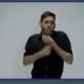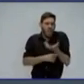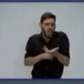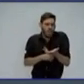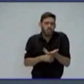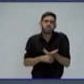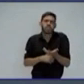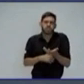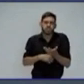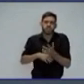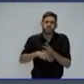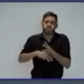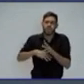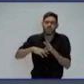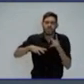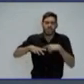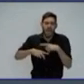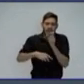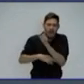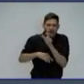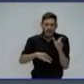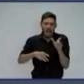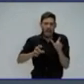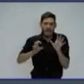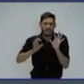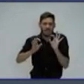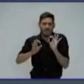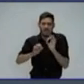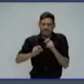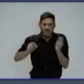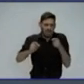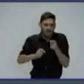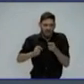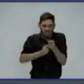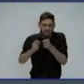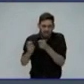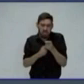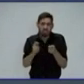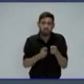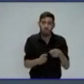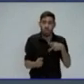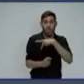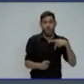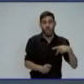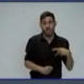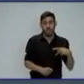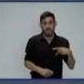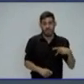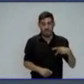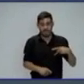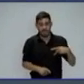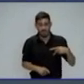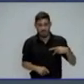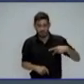o vocabulário e a sintaxe que é capaz de manejar, o presidente da República fez os